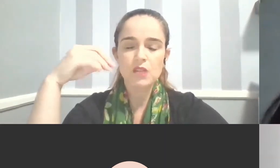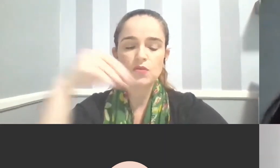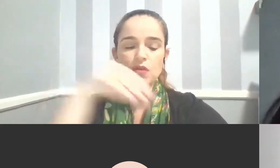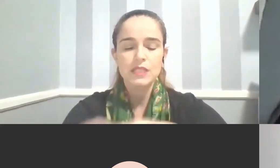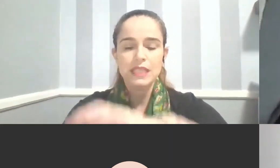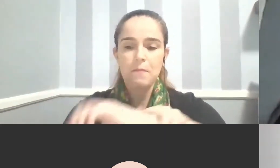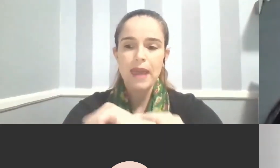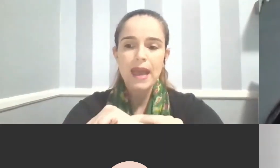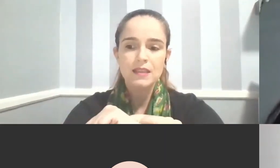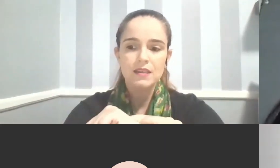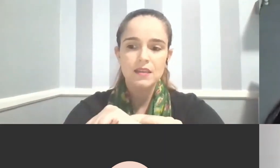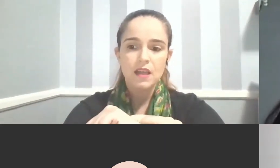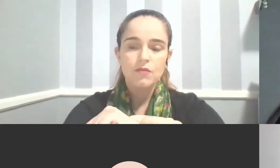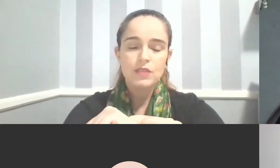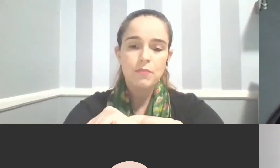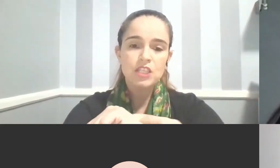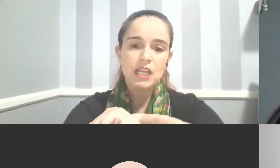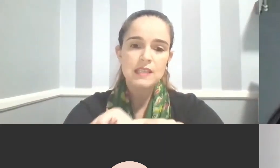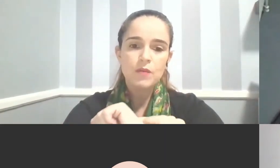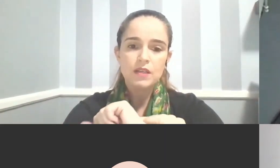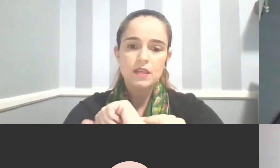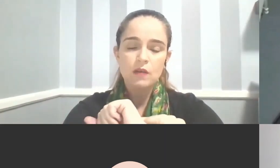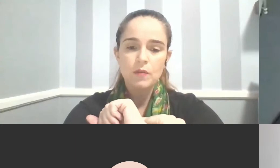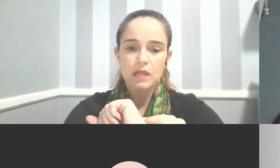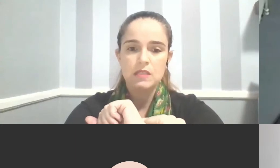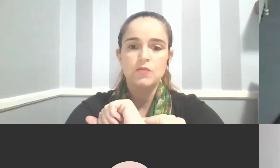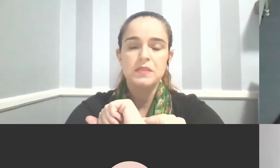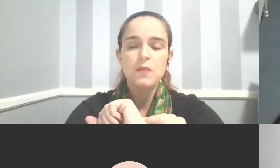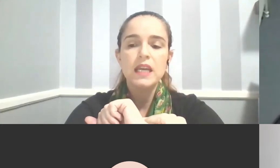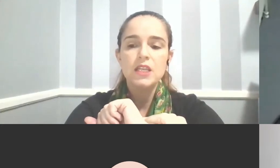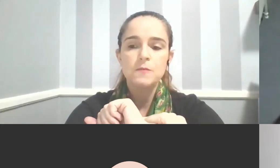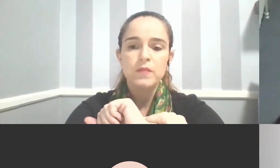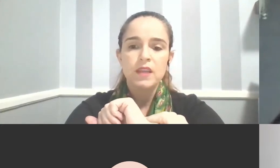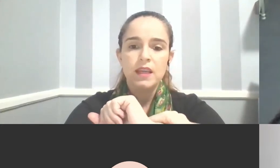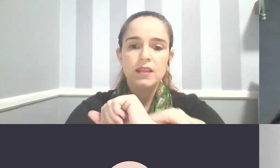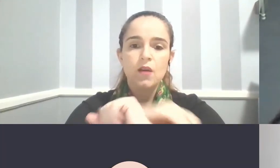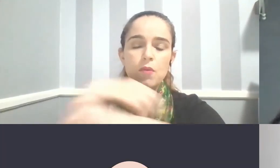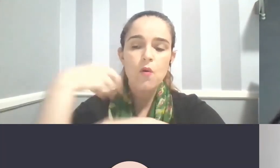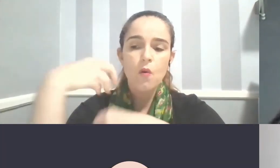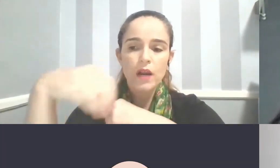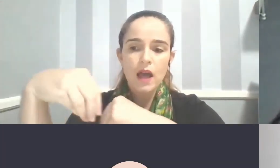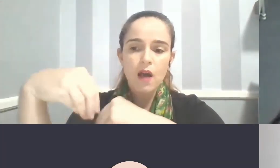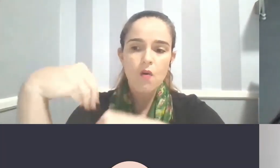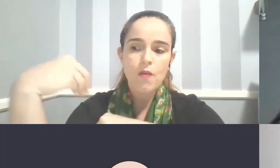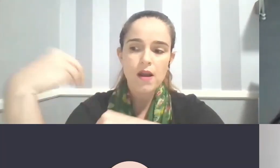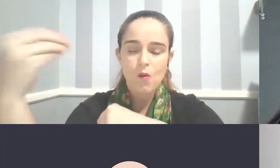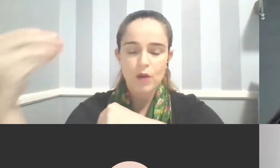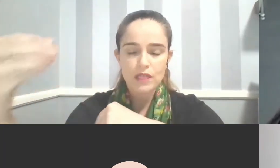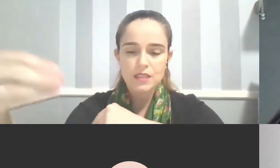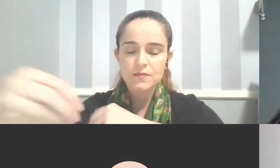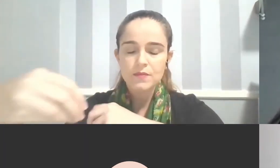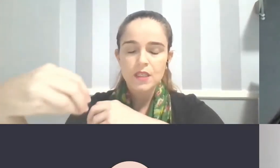muito fininhos, quando você aperta, você pode causar uma lesão subsequente. Então, procura